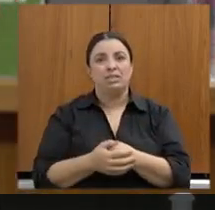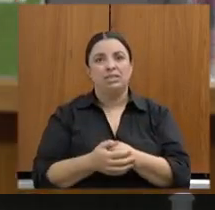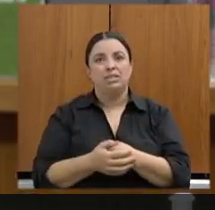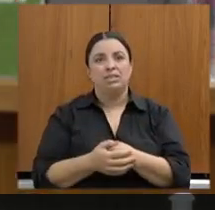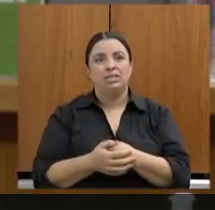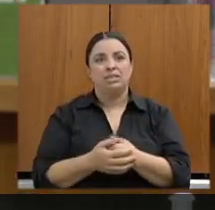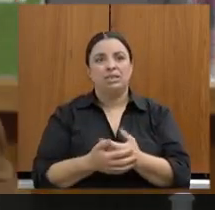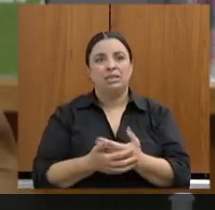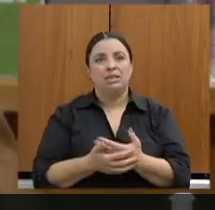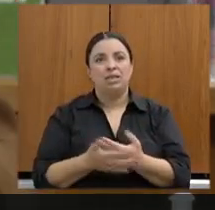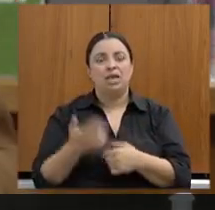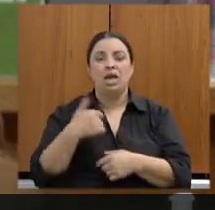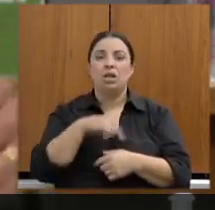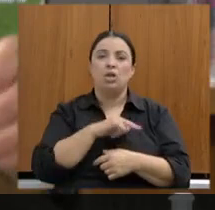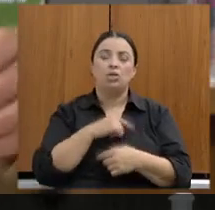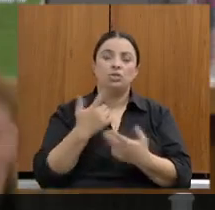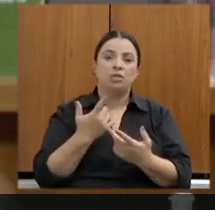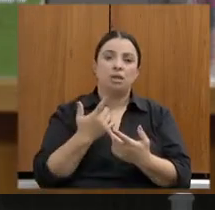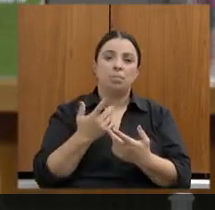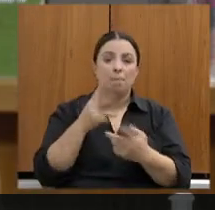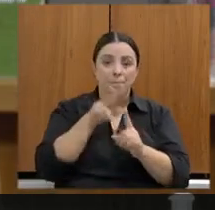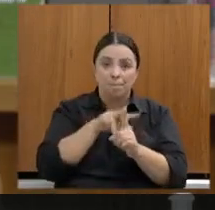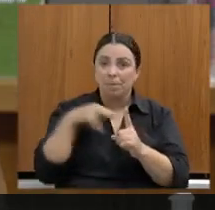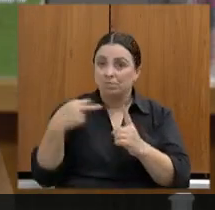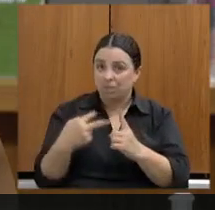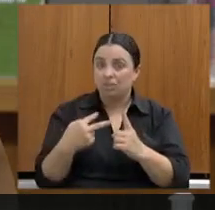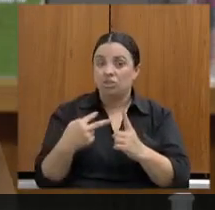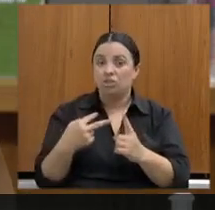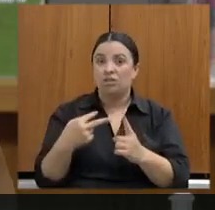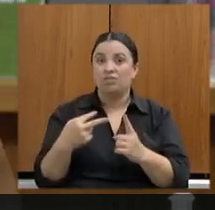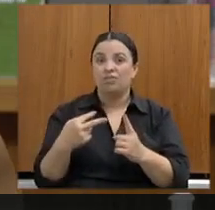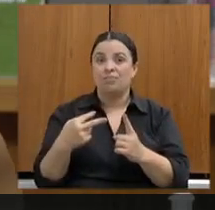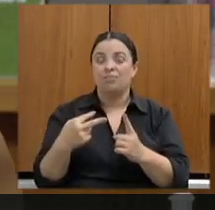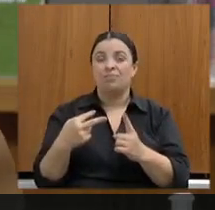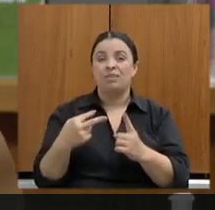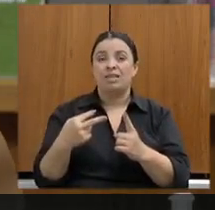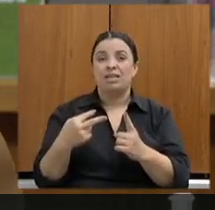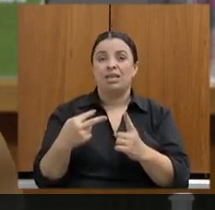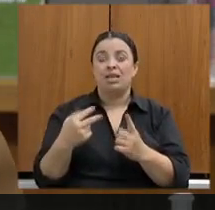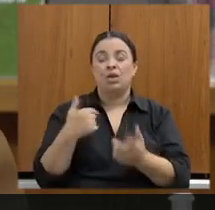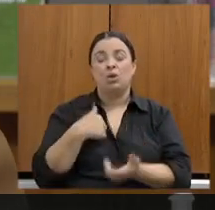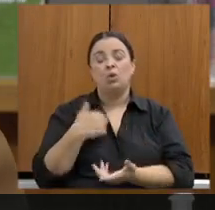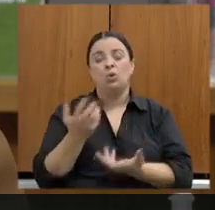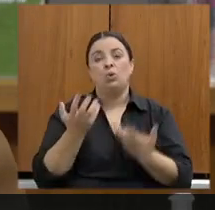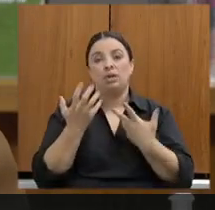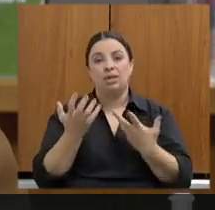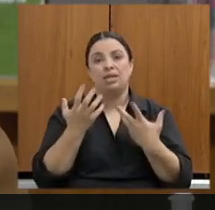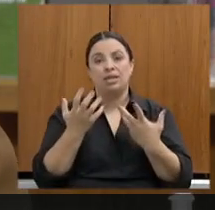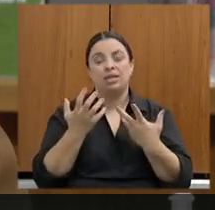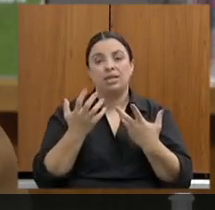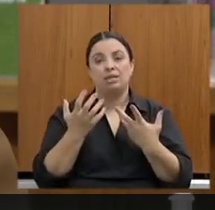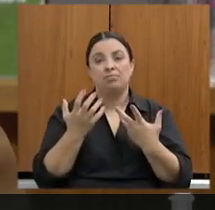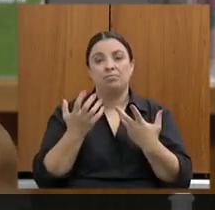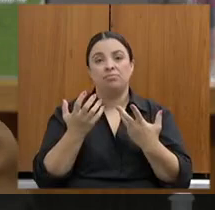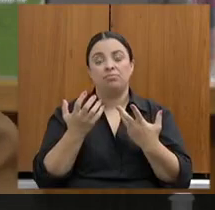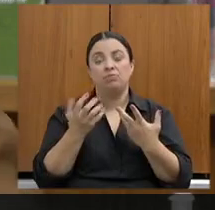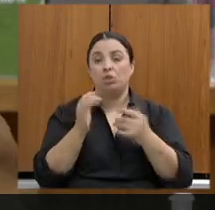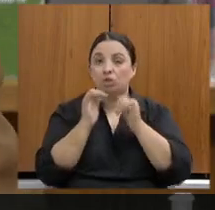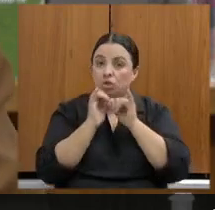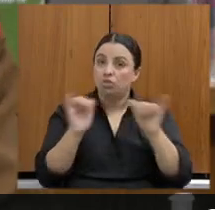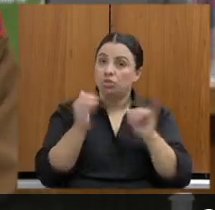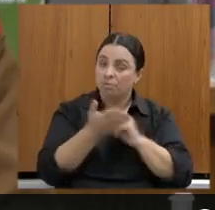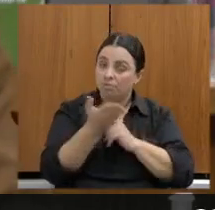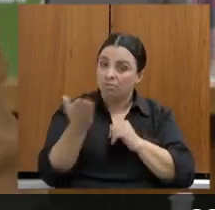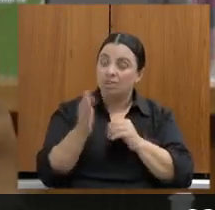na nossa linha de viver nós vamos vamos encerrar aqui eu queria dizer isso né que a